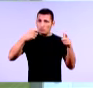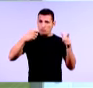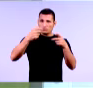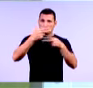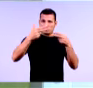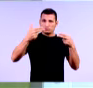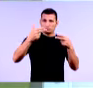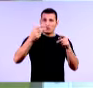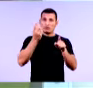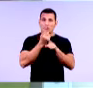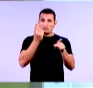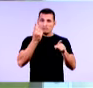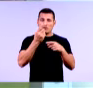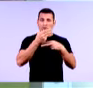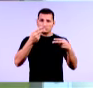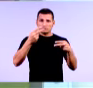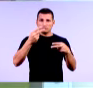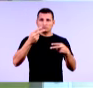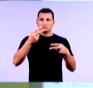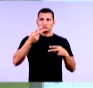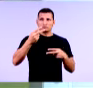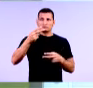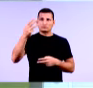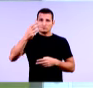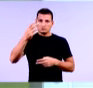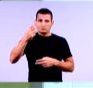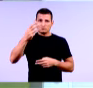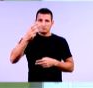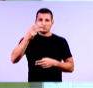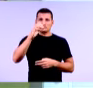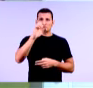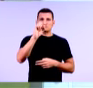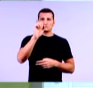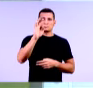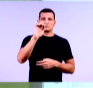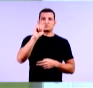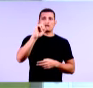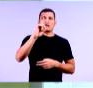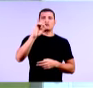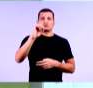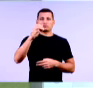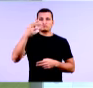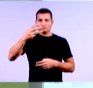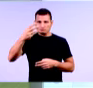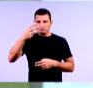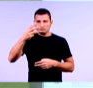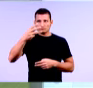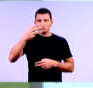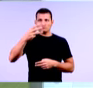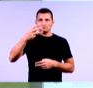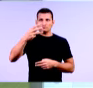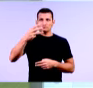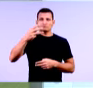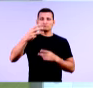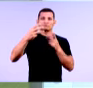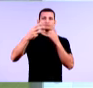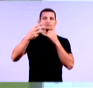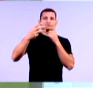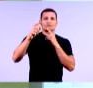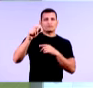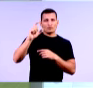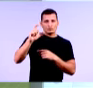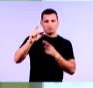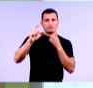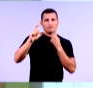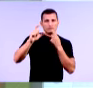o objeto em um determinado momento, que é o estado do objeto. Então esse objeto ele é vermelho, ele